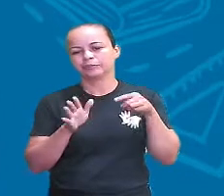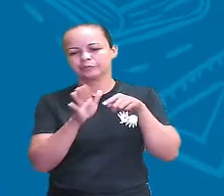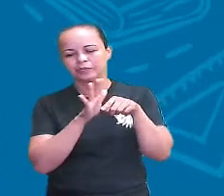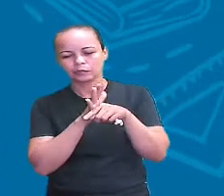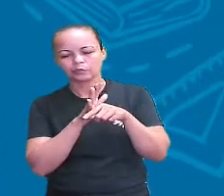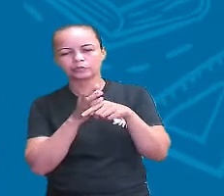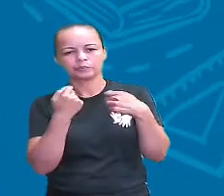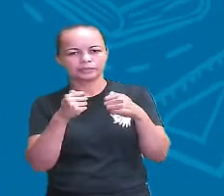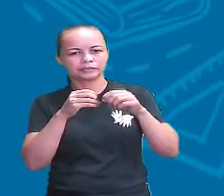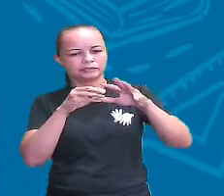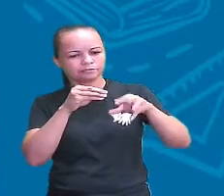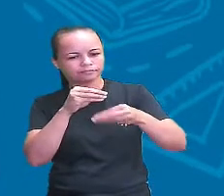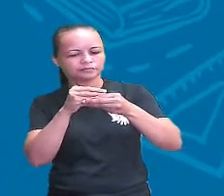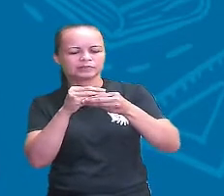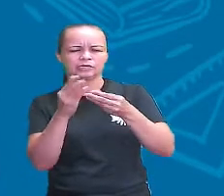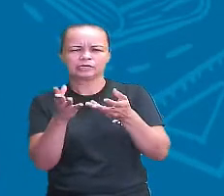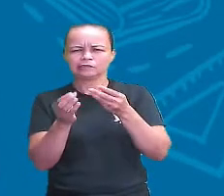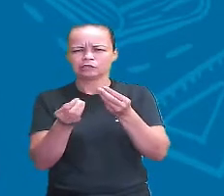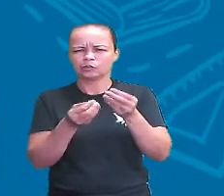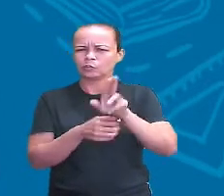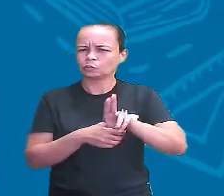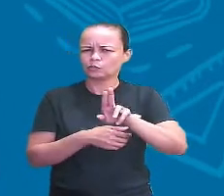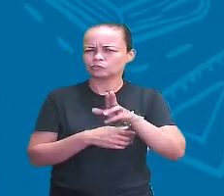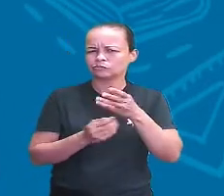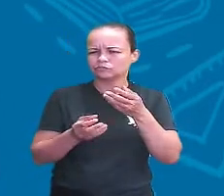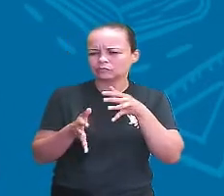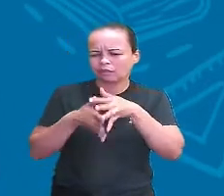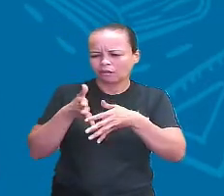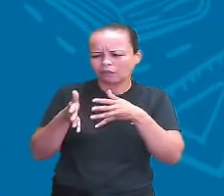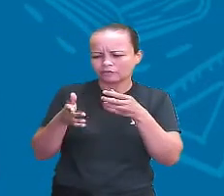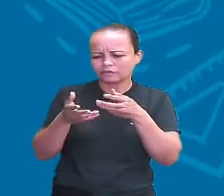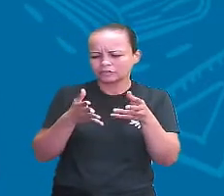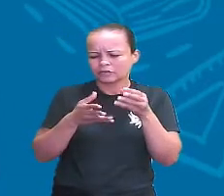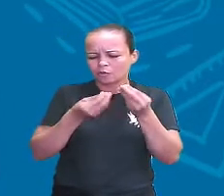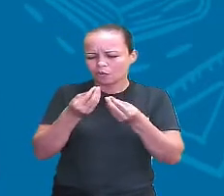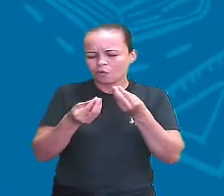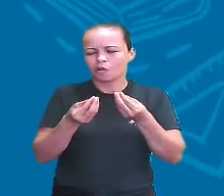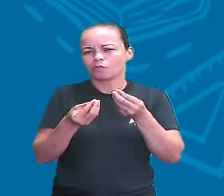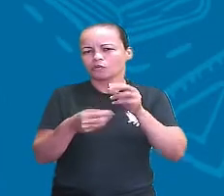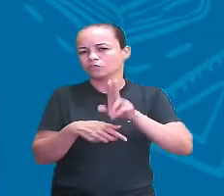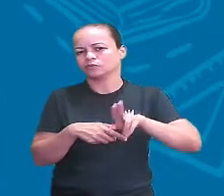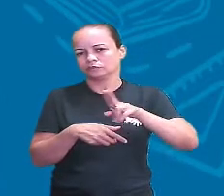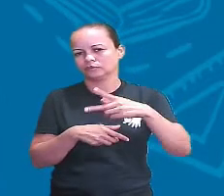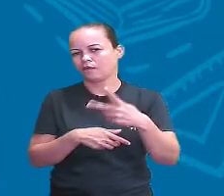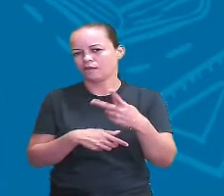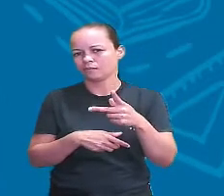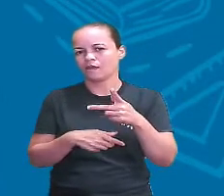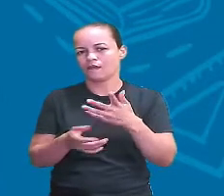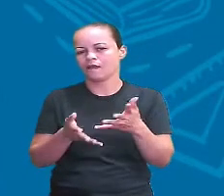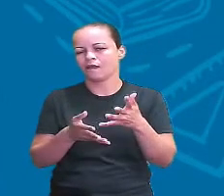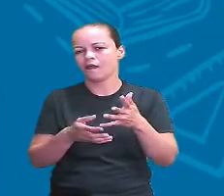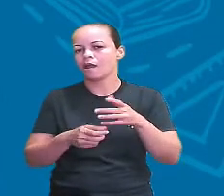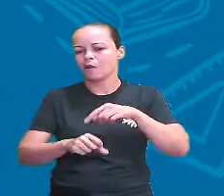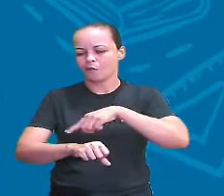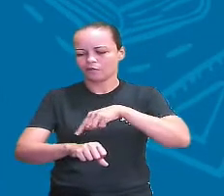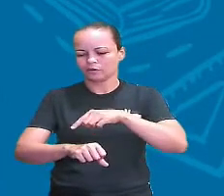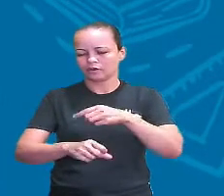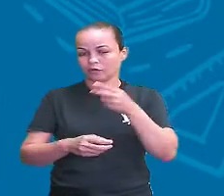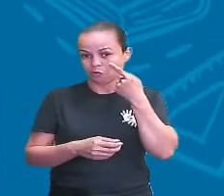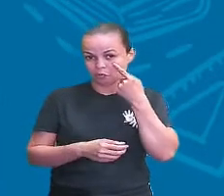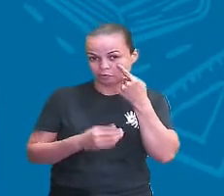eu ouvir, eu não vou achar estranho, achando que só existe uma pergunta oficial para saber horas. E não existe, tá, gente? Vê aí